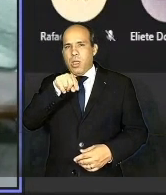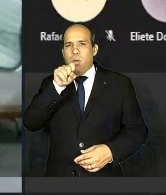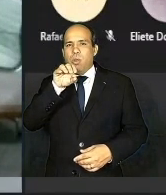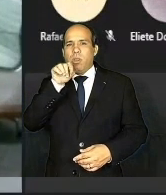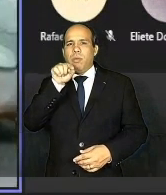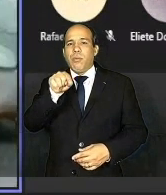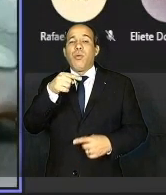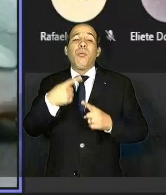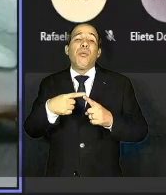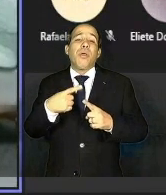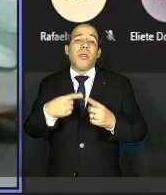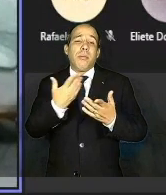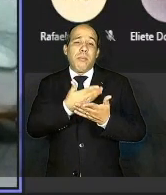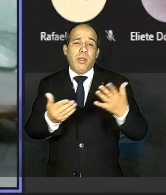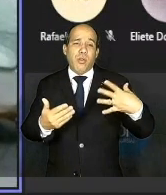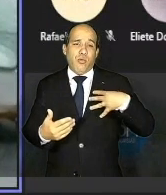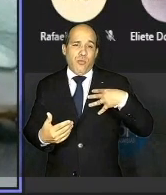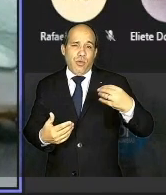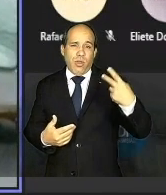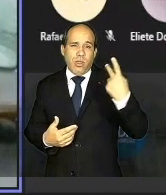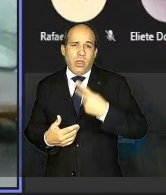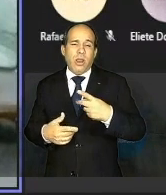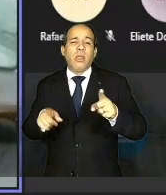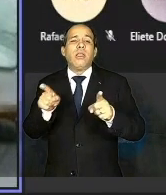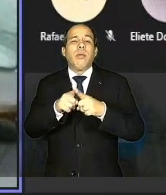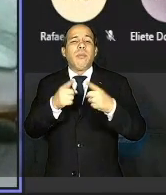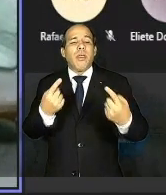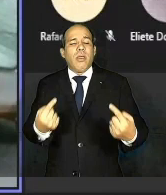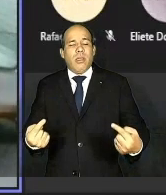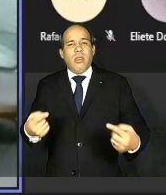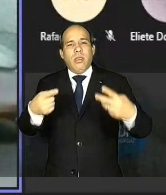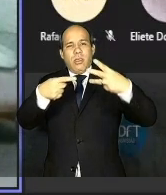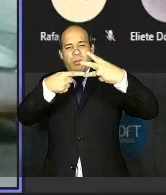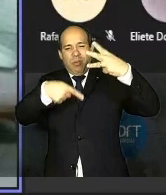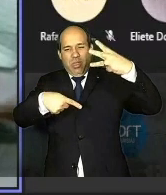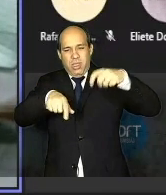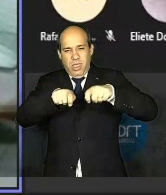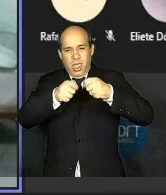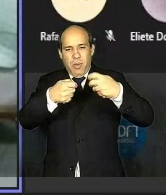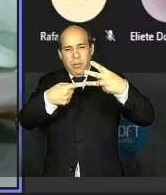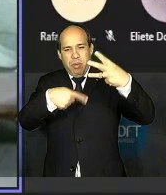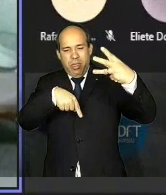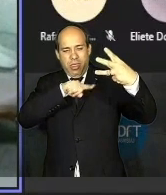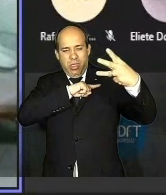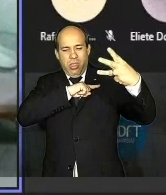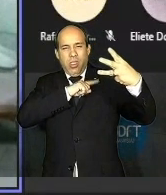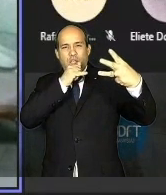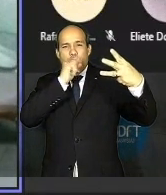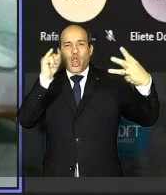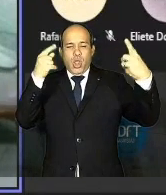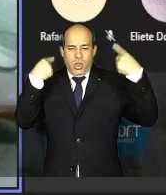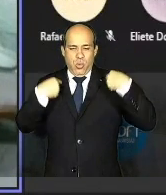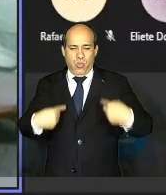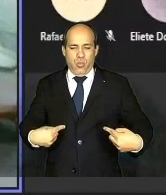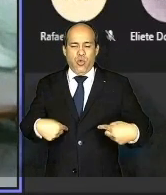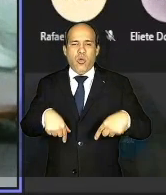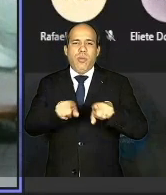mãe, ela foi 80 mil, porque além da perda do filho, ela teve